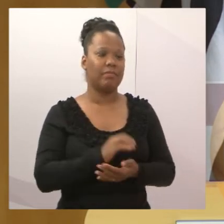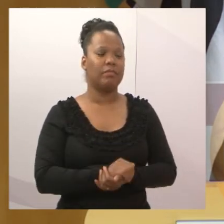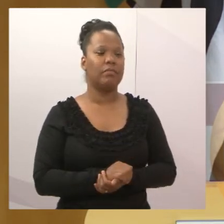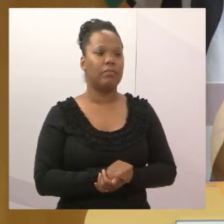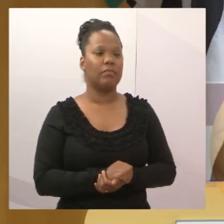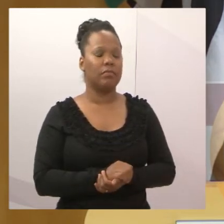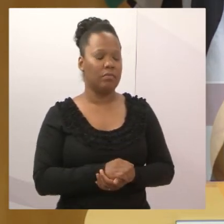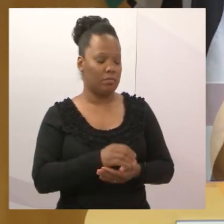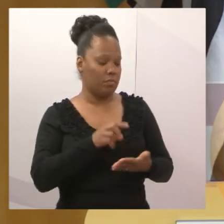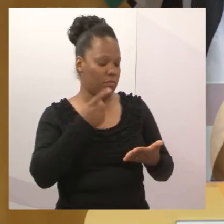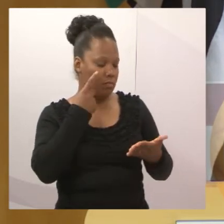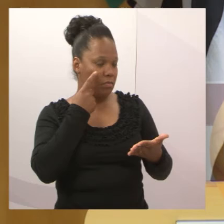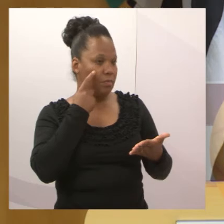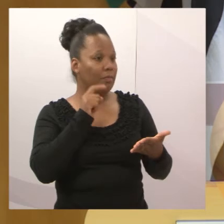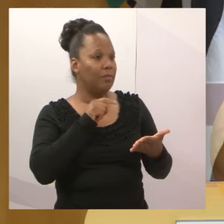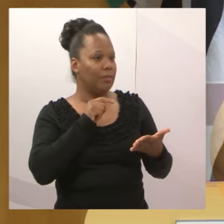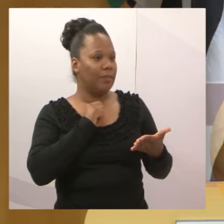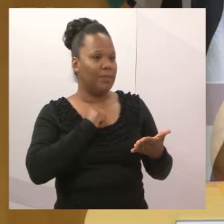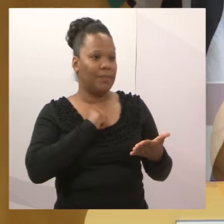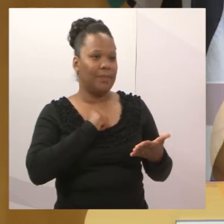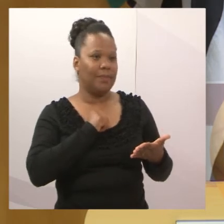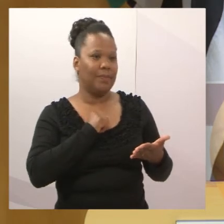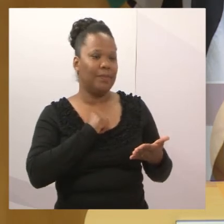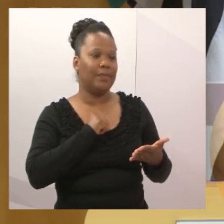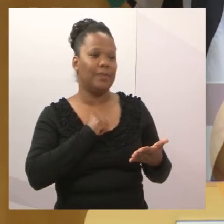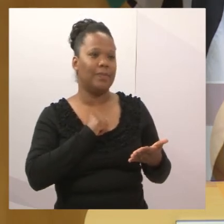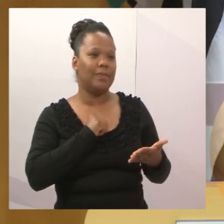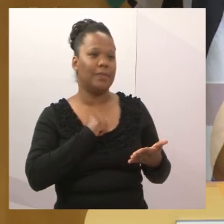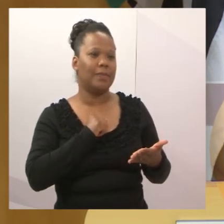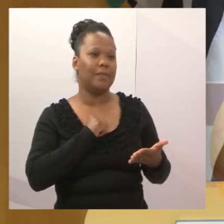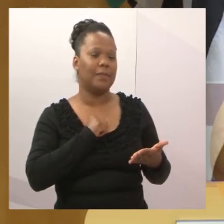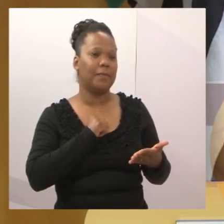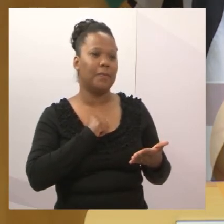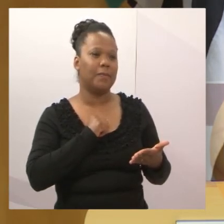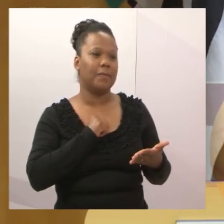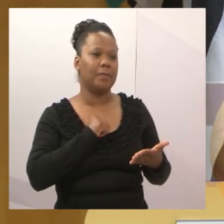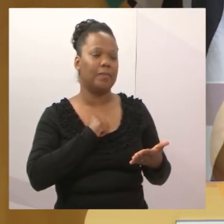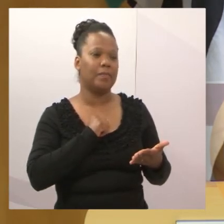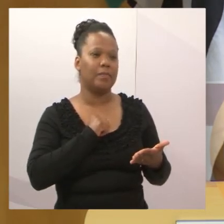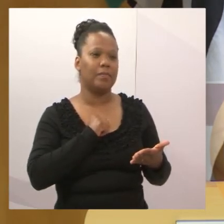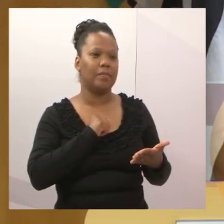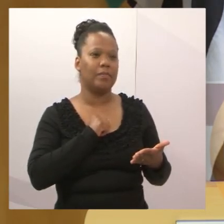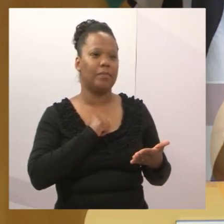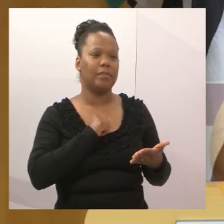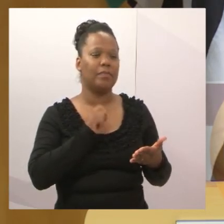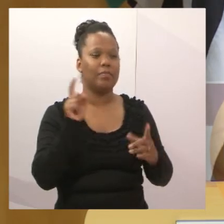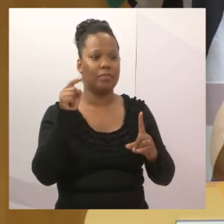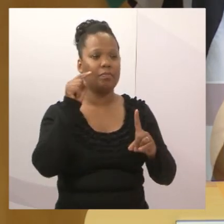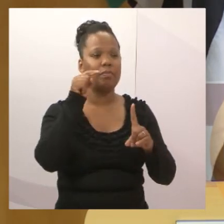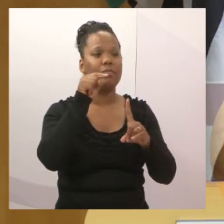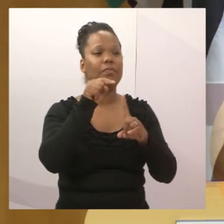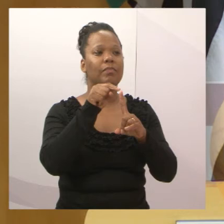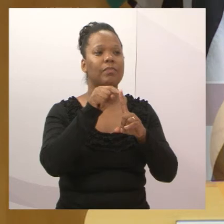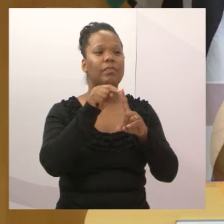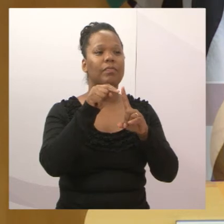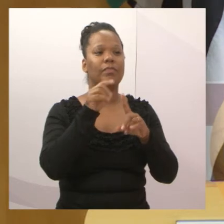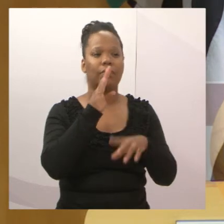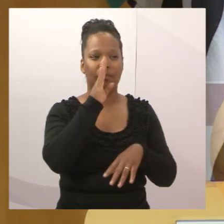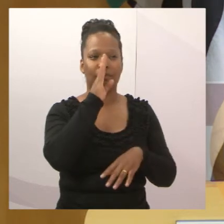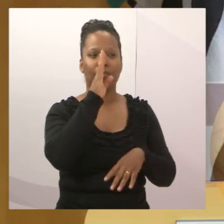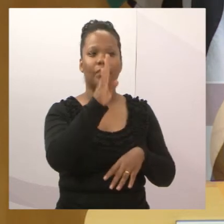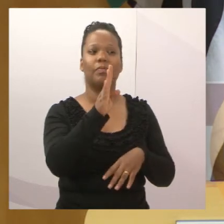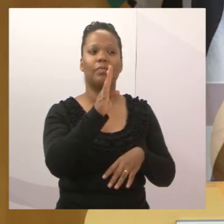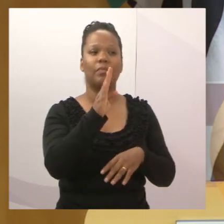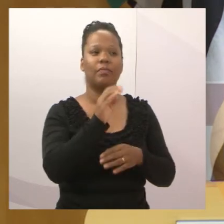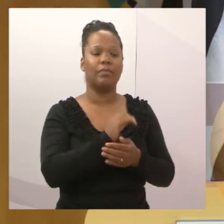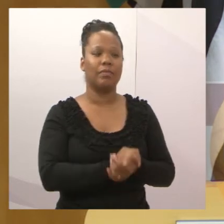aqui você pega o seguinte, olha só. Eu quero ir no ponto crucial aqui, que eu tenho debatido nessa casa,